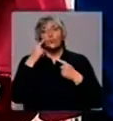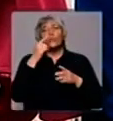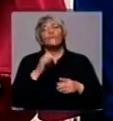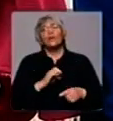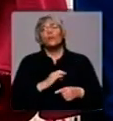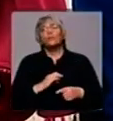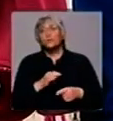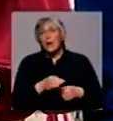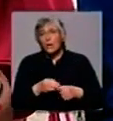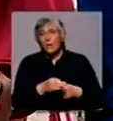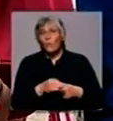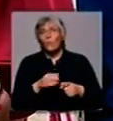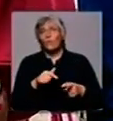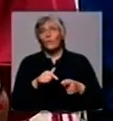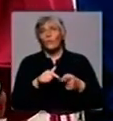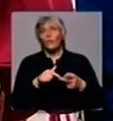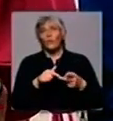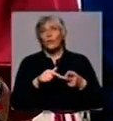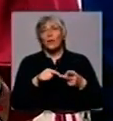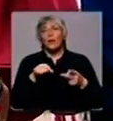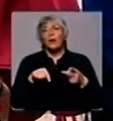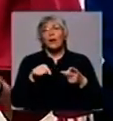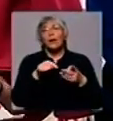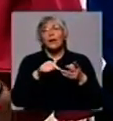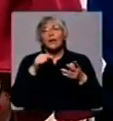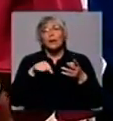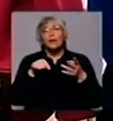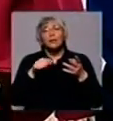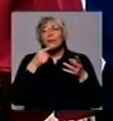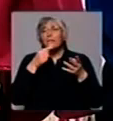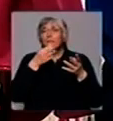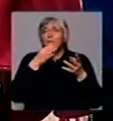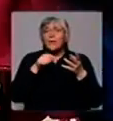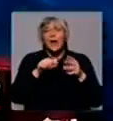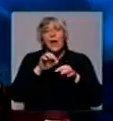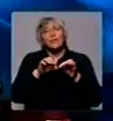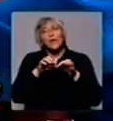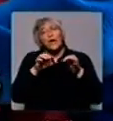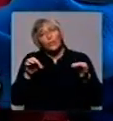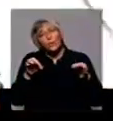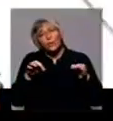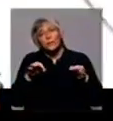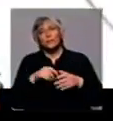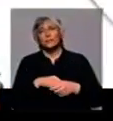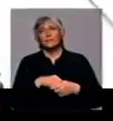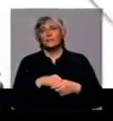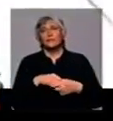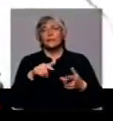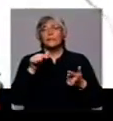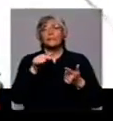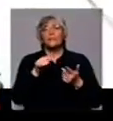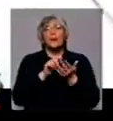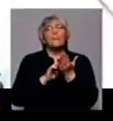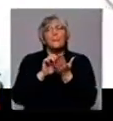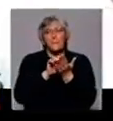Conta. Nós assentamos e estamos aqui os atacadores. São máquinas pensadas por